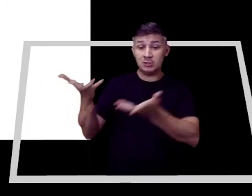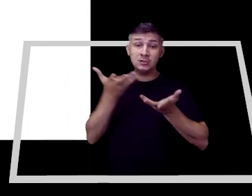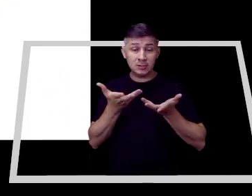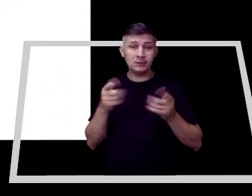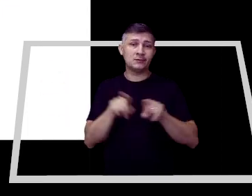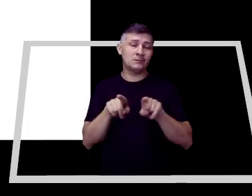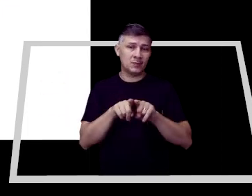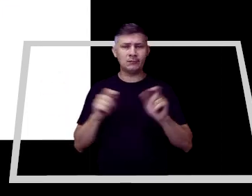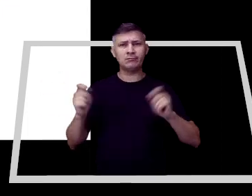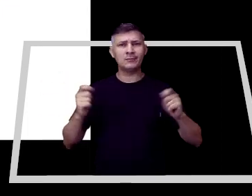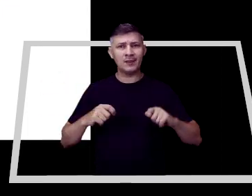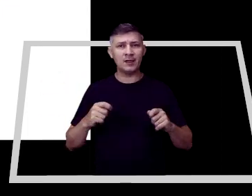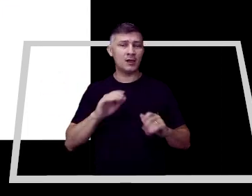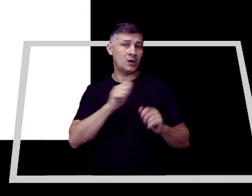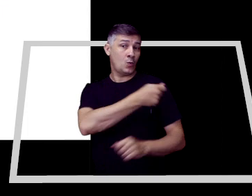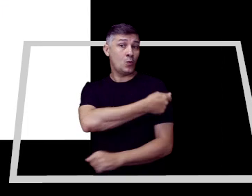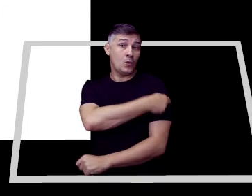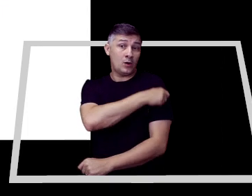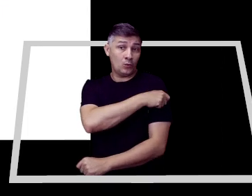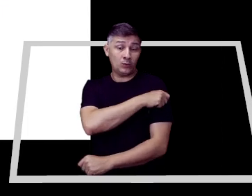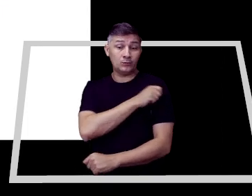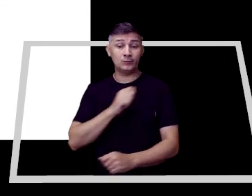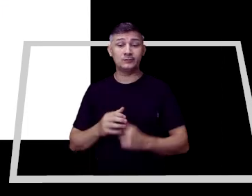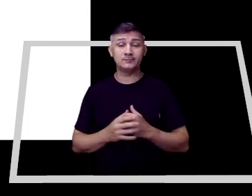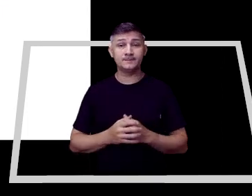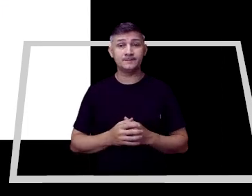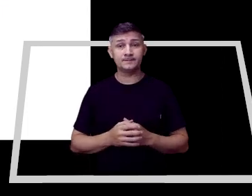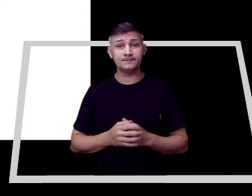de acolhimento, permitiria aos estudantes